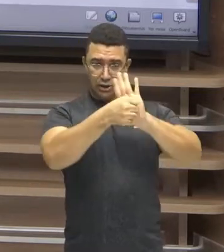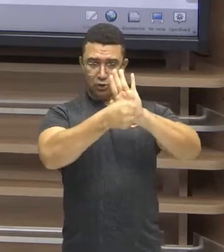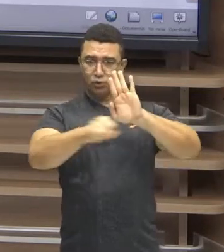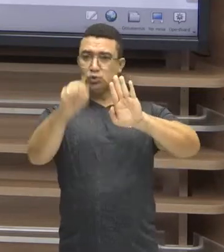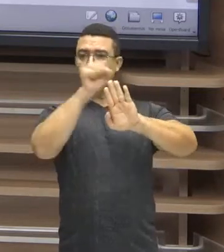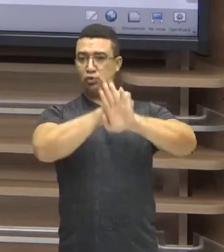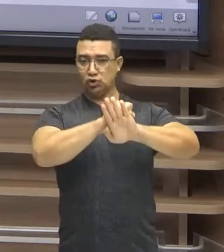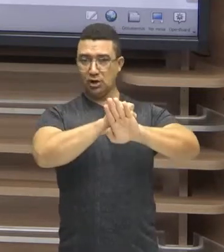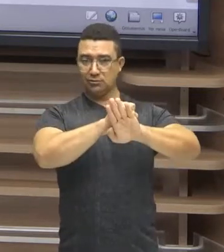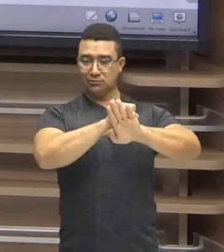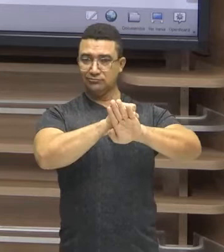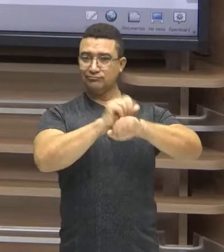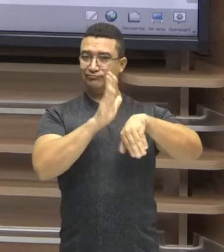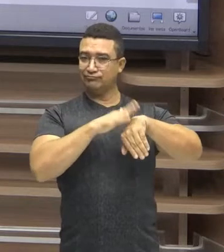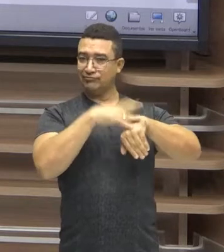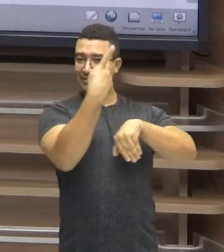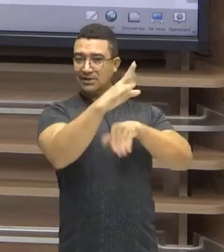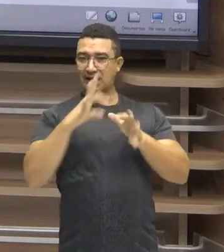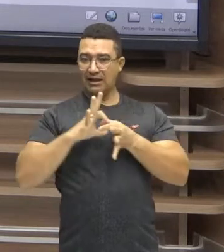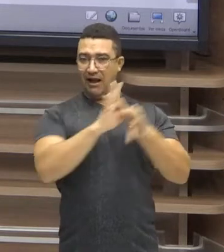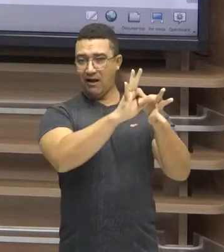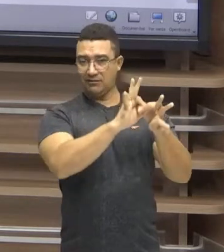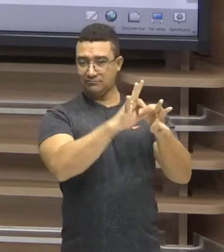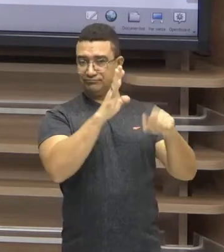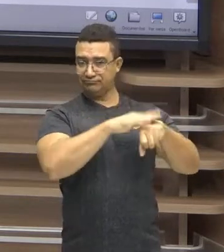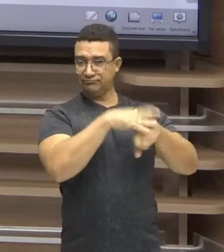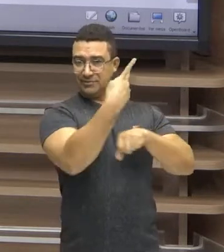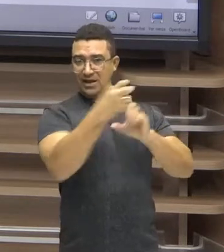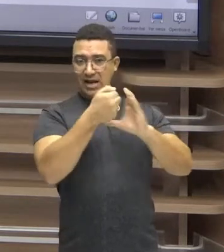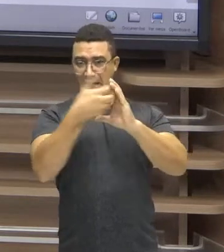sua característica, ao seu